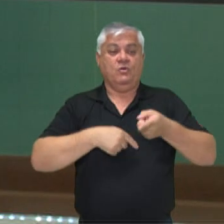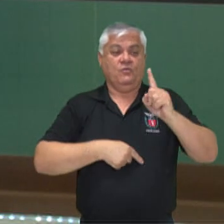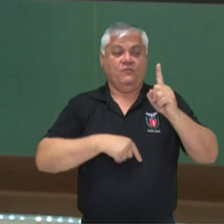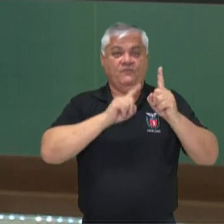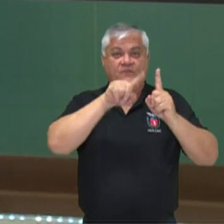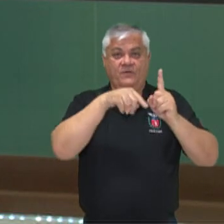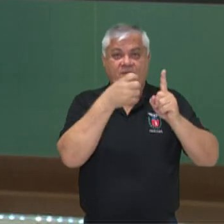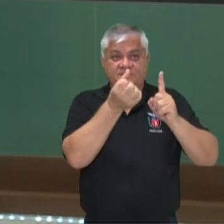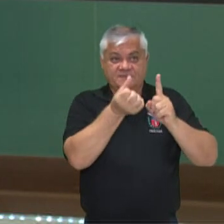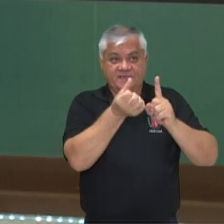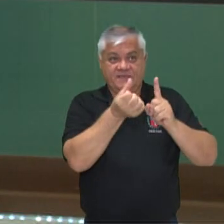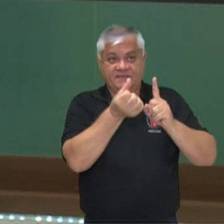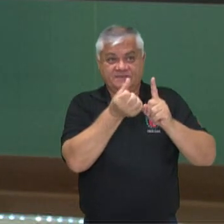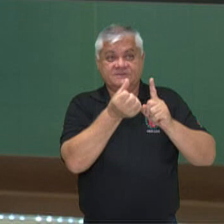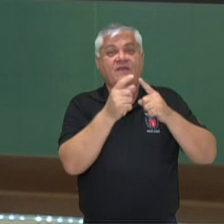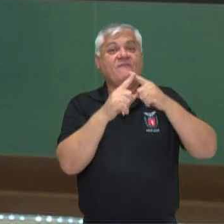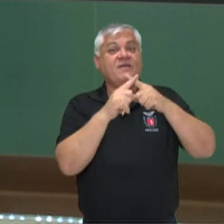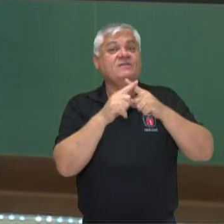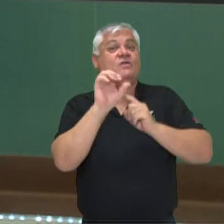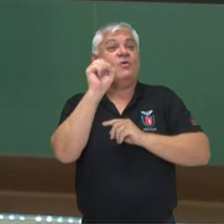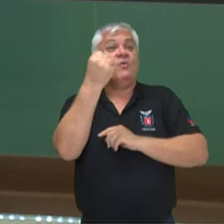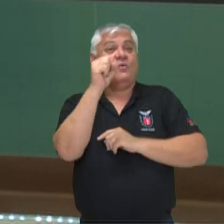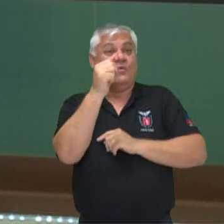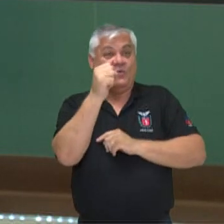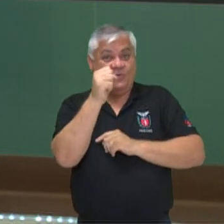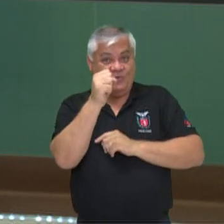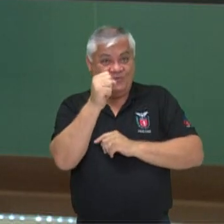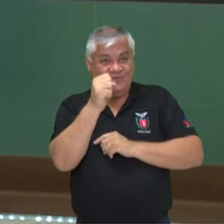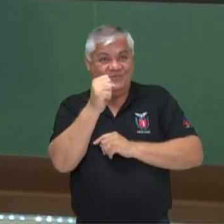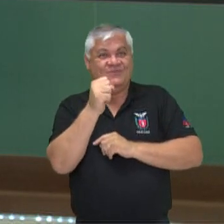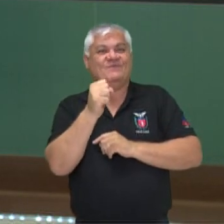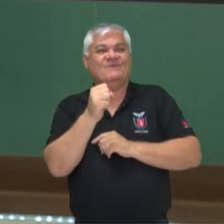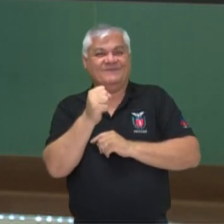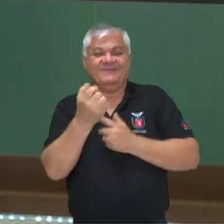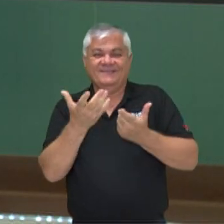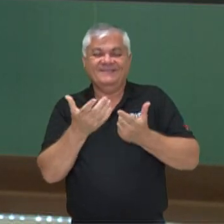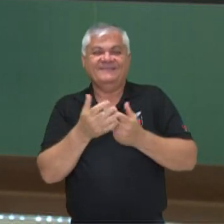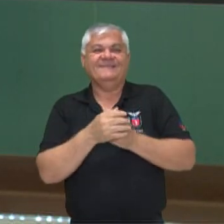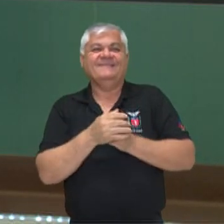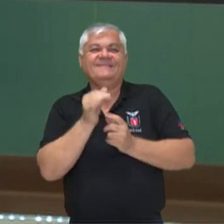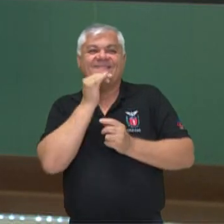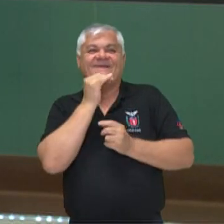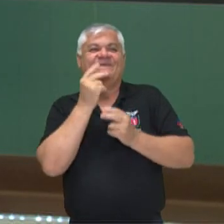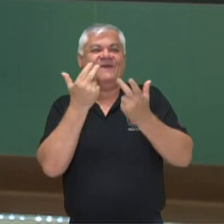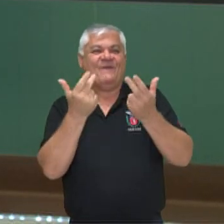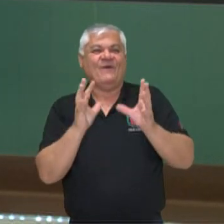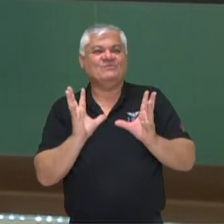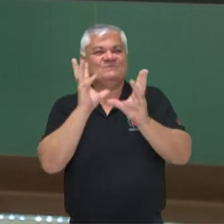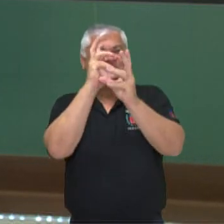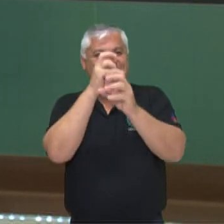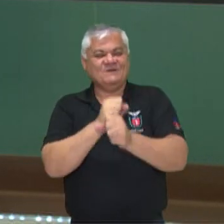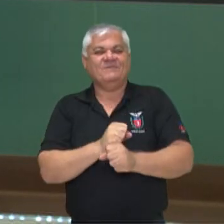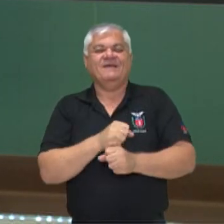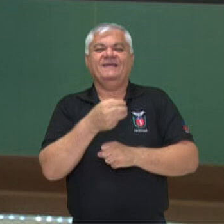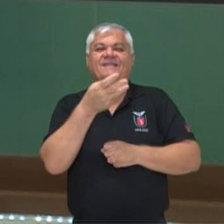1,6 vezes x é 8, ó. Mais 1,6x, mais 5, mais 5. Somando todos os